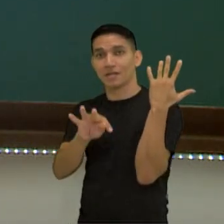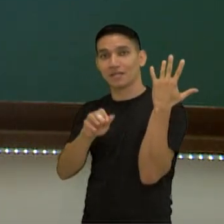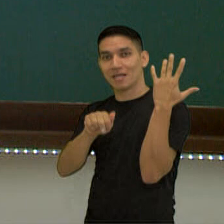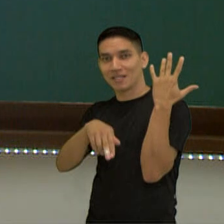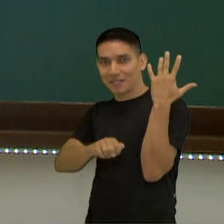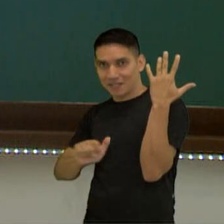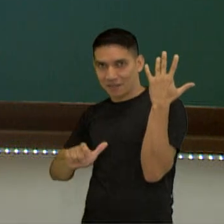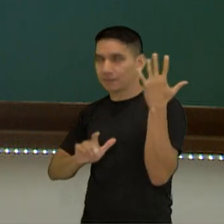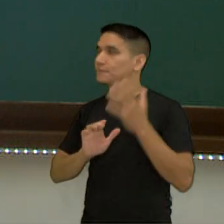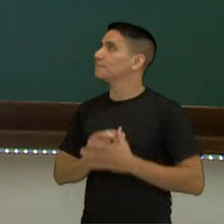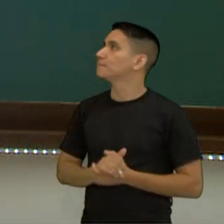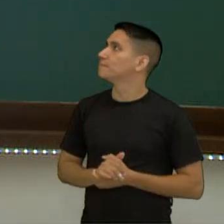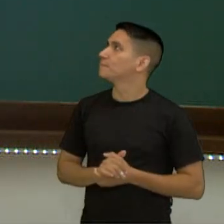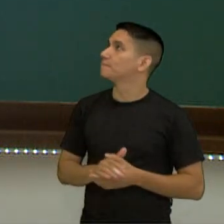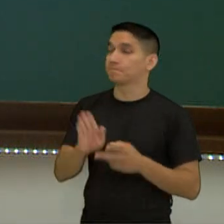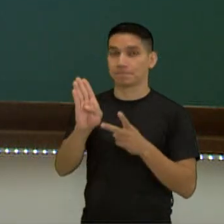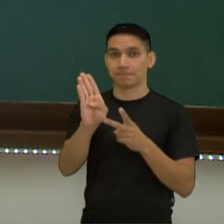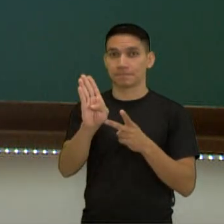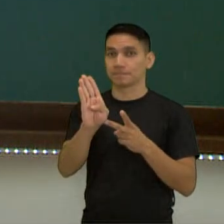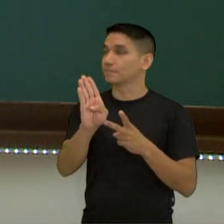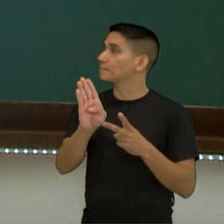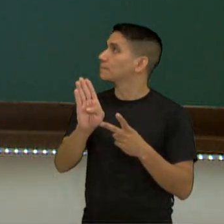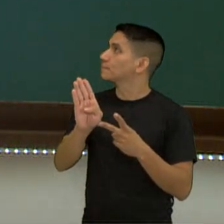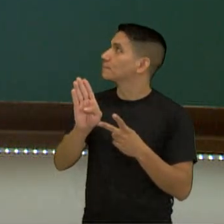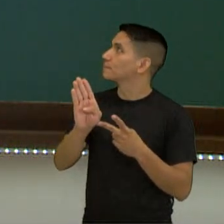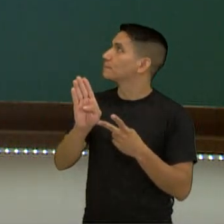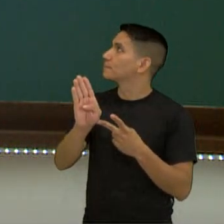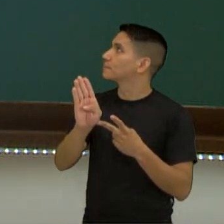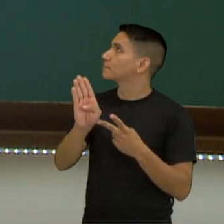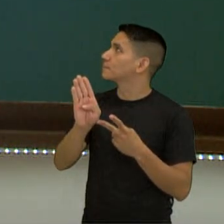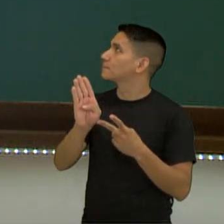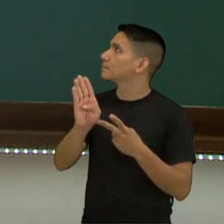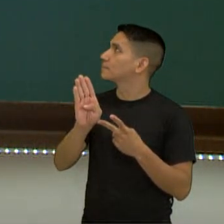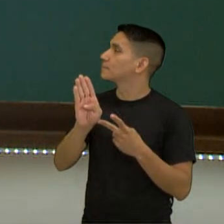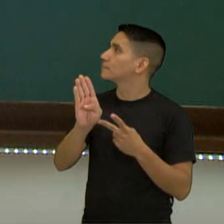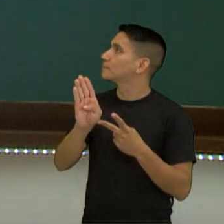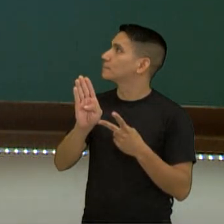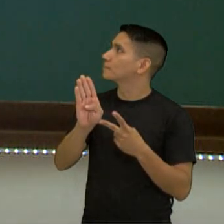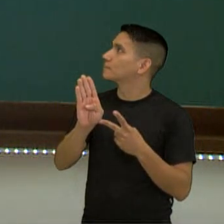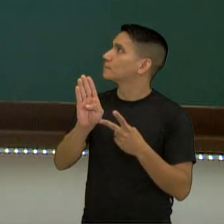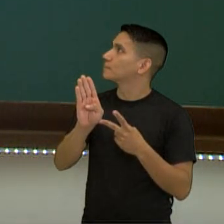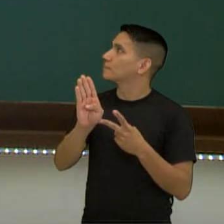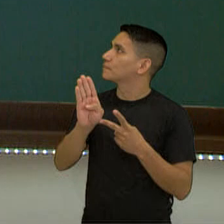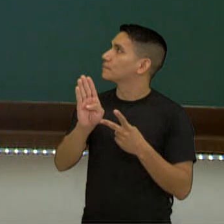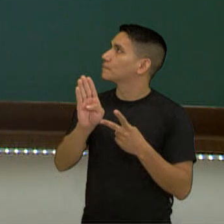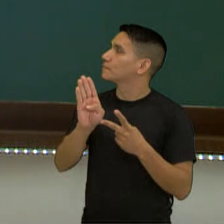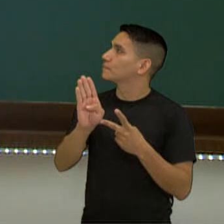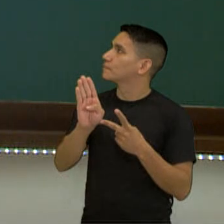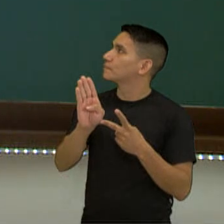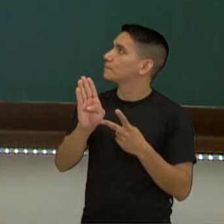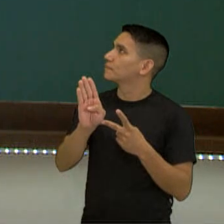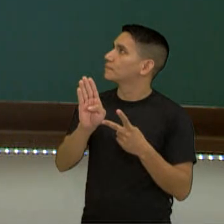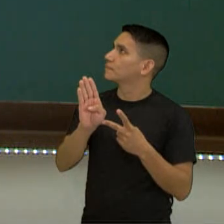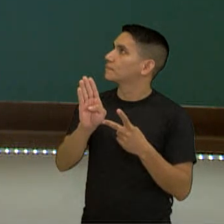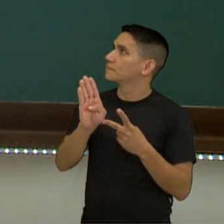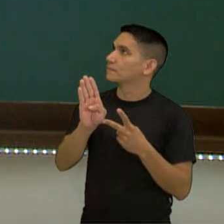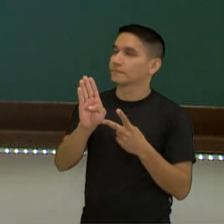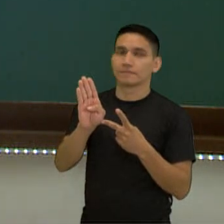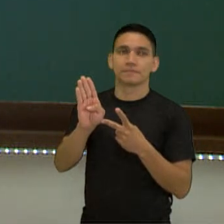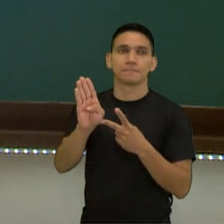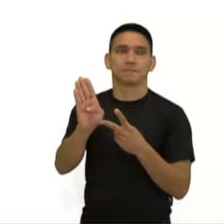ecotourism. Many travelers are increasingly seeing Brazil as realistic and affordable travel